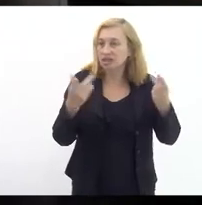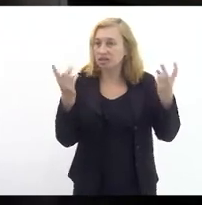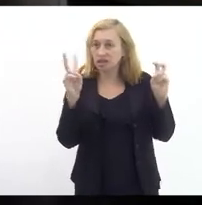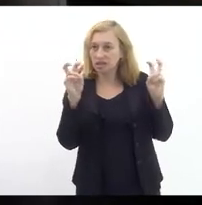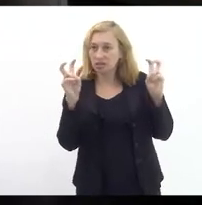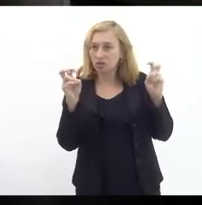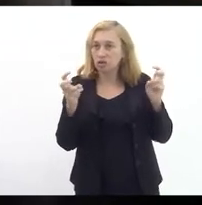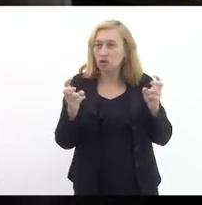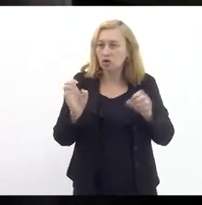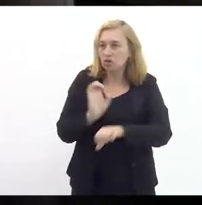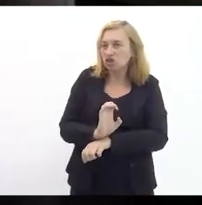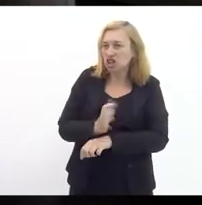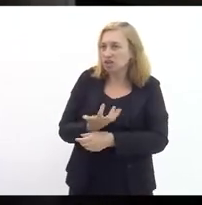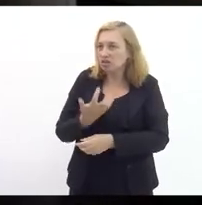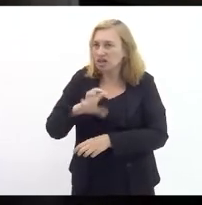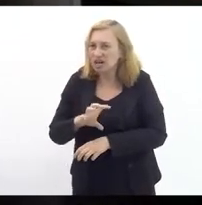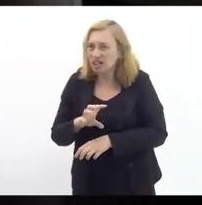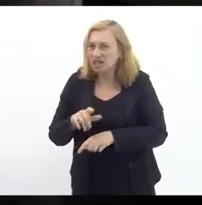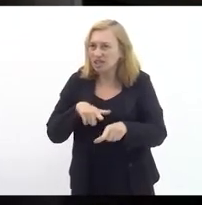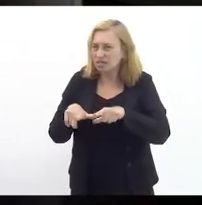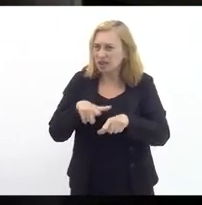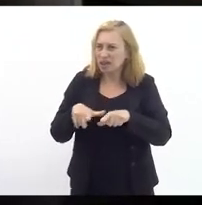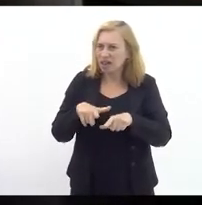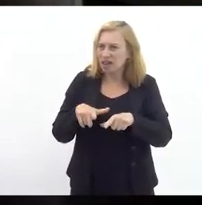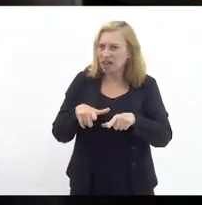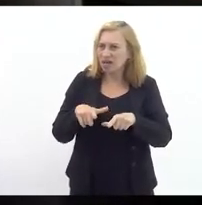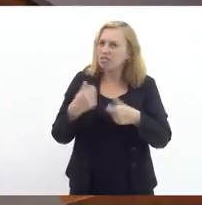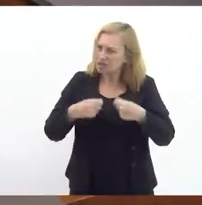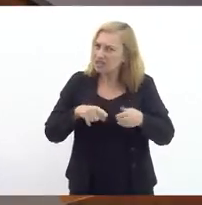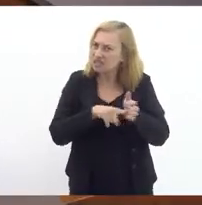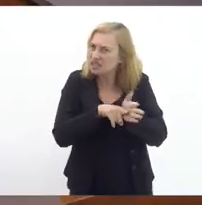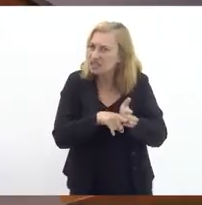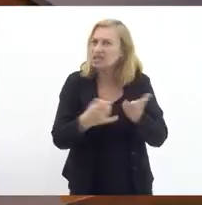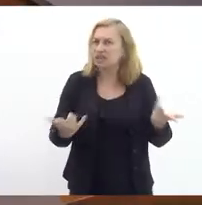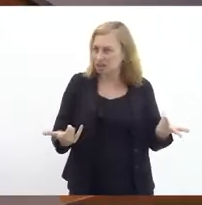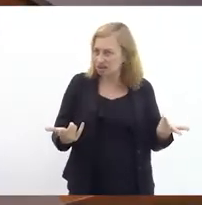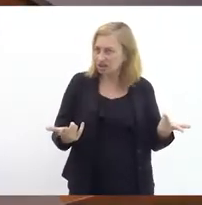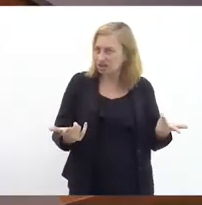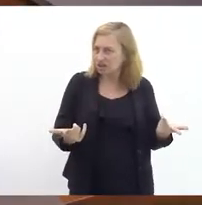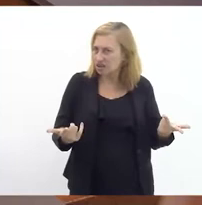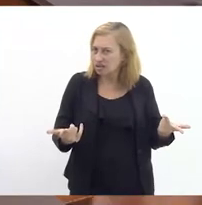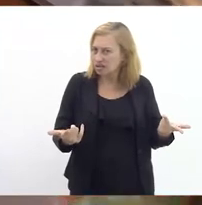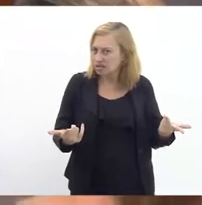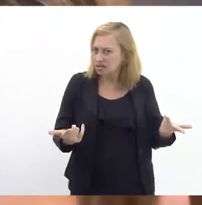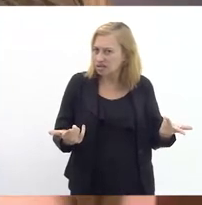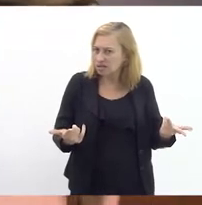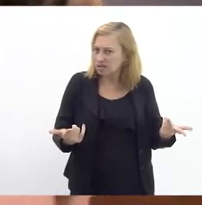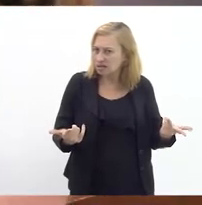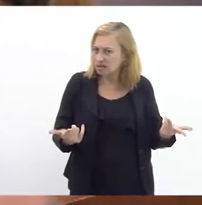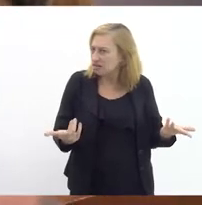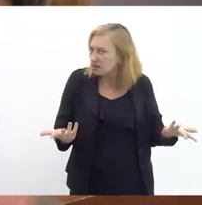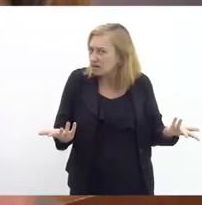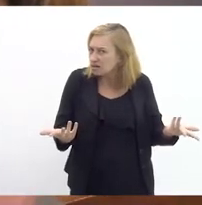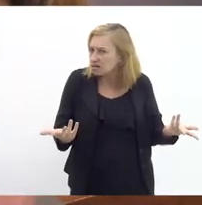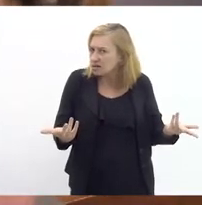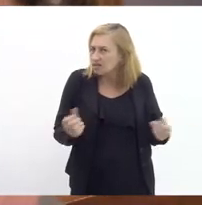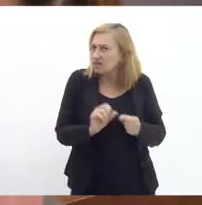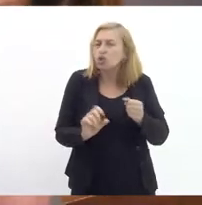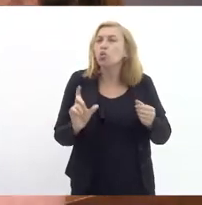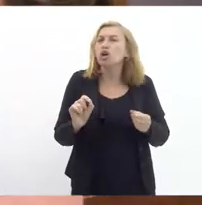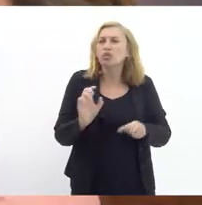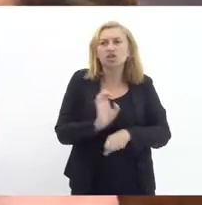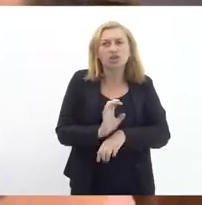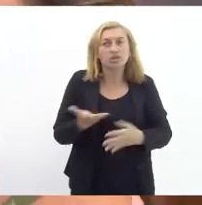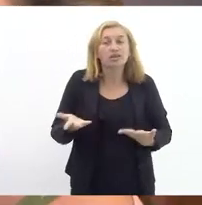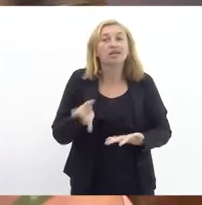Estado não quer operar o serviço, nem quer fiscalizar, né? O Estado não quer operar o serviço e não quer fiscalizar. O Estado quer fazer o quê? Na